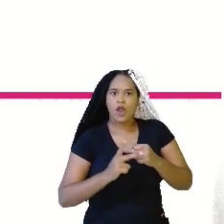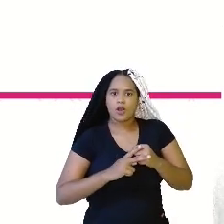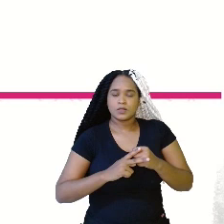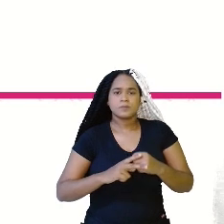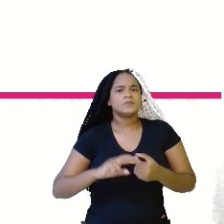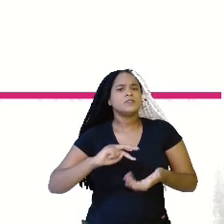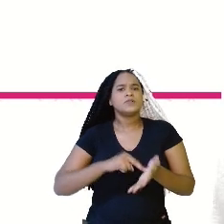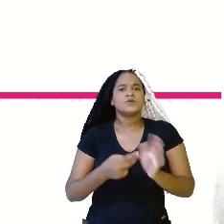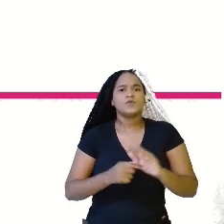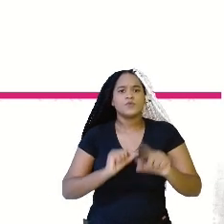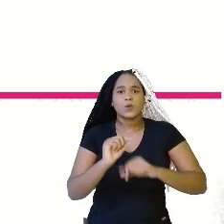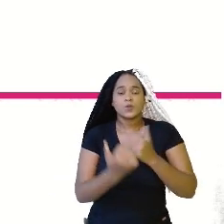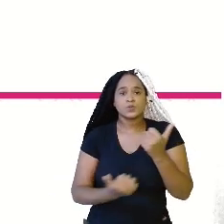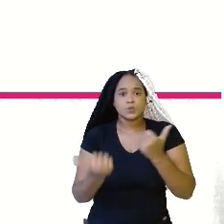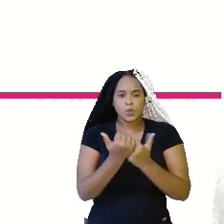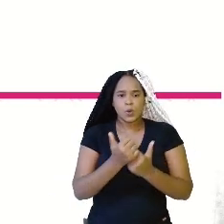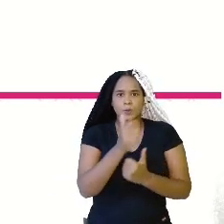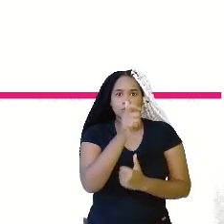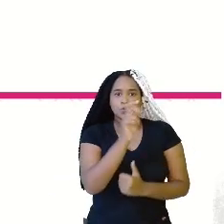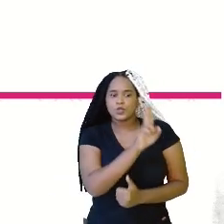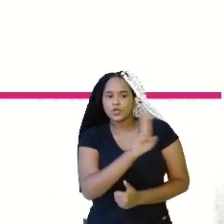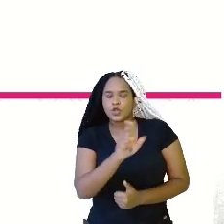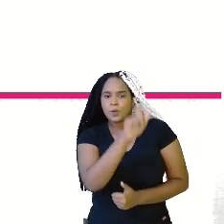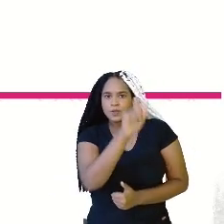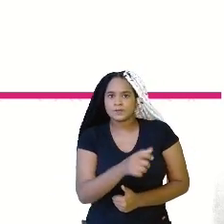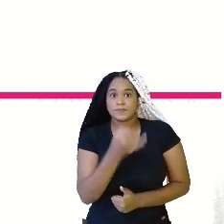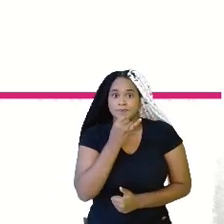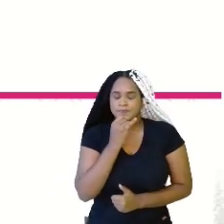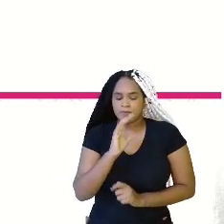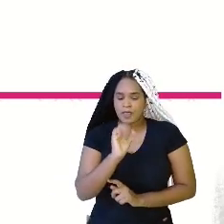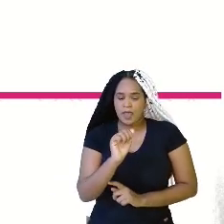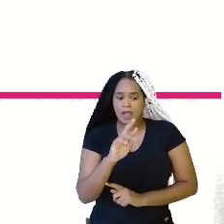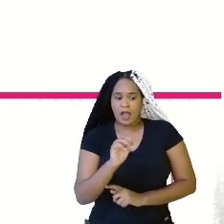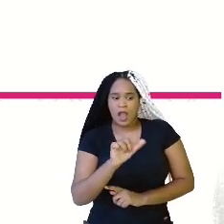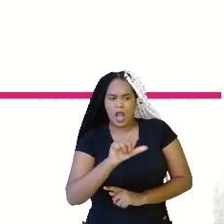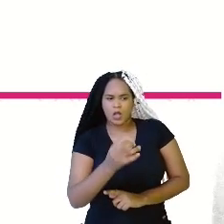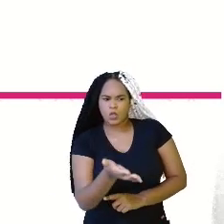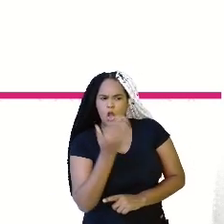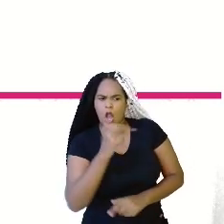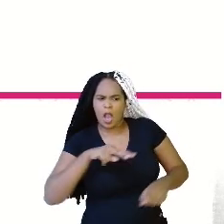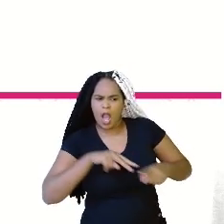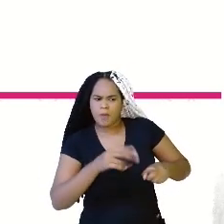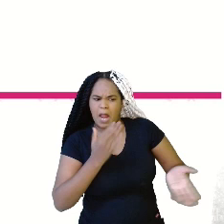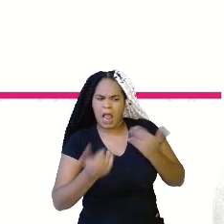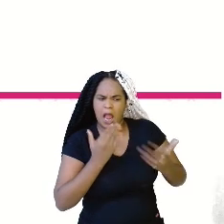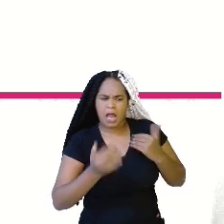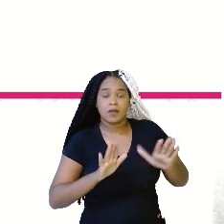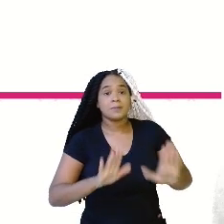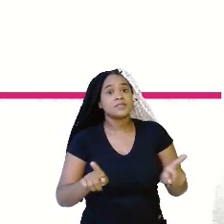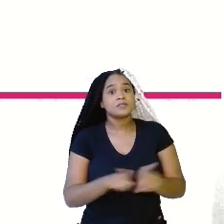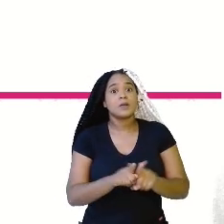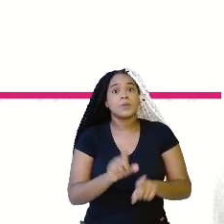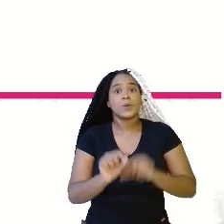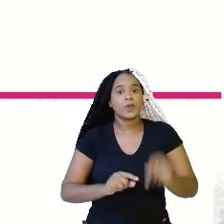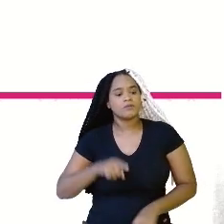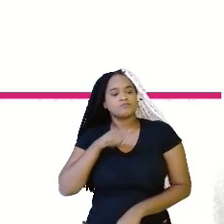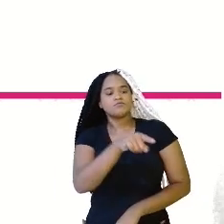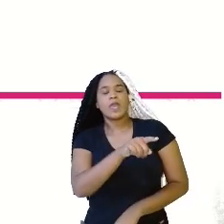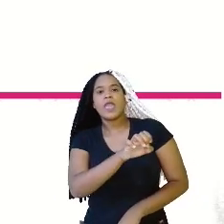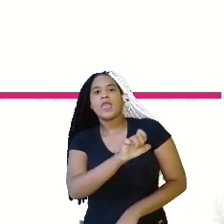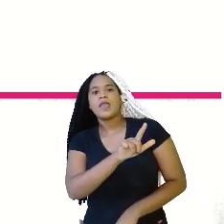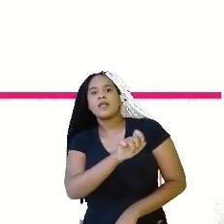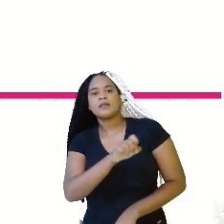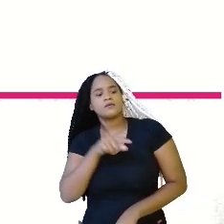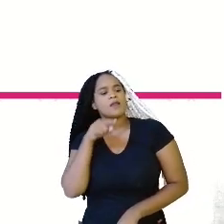o nome. Por exemplo, eu posso dizer assim, Carlos come muita pizza, mas também eu posso dizer, ele